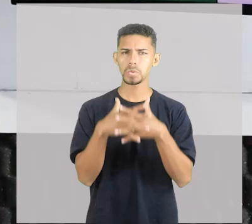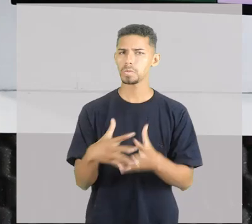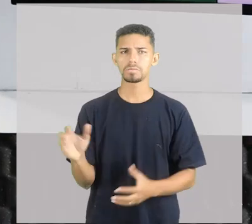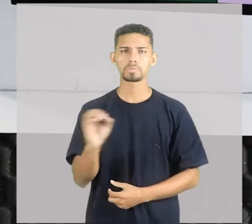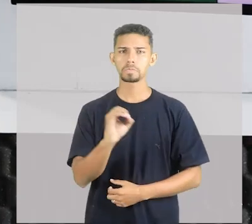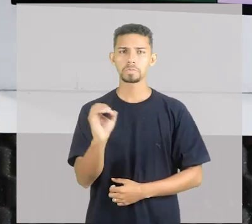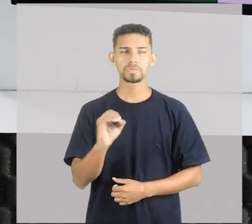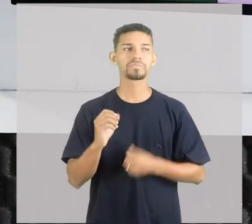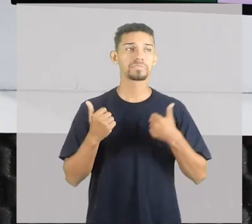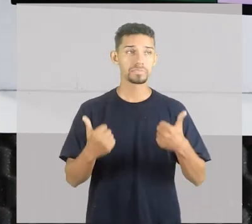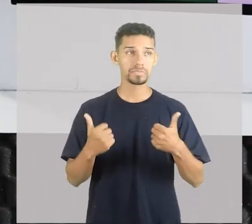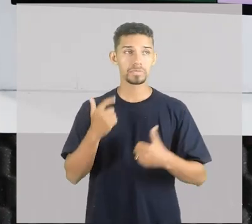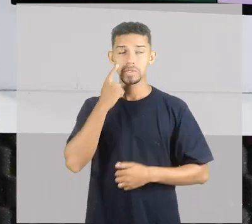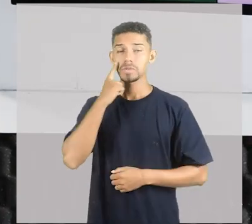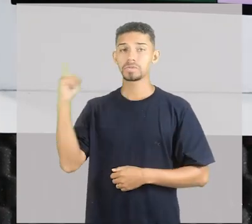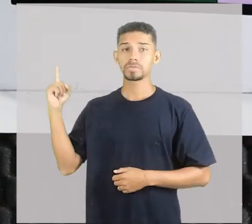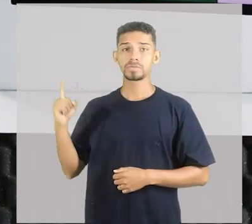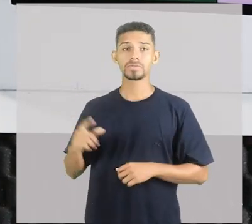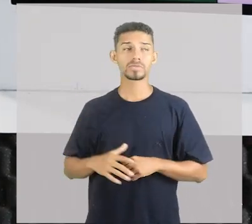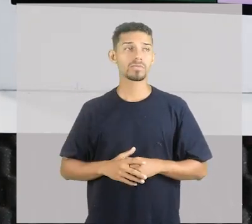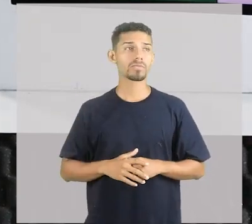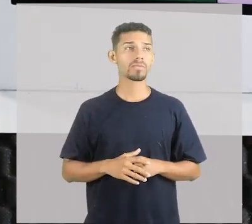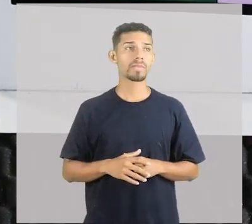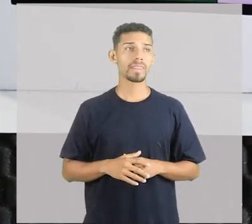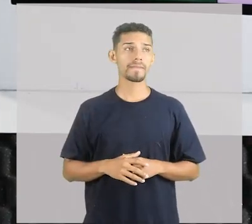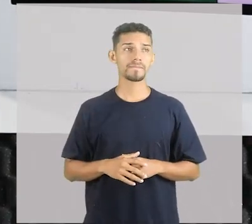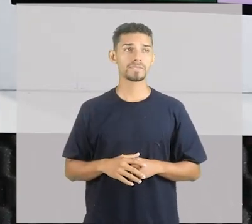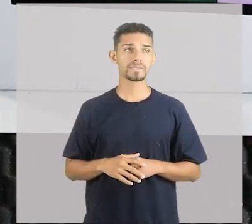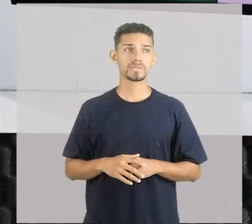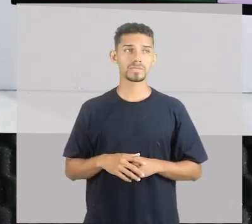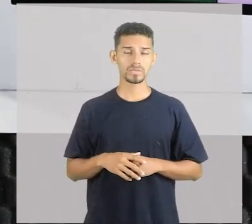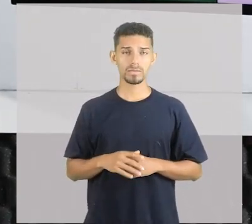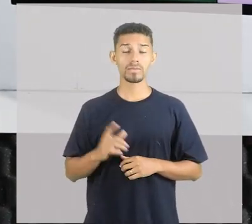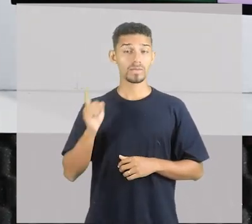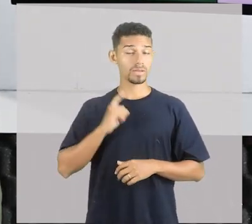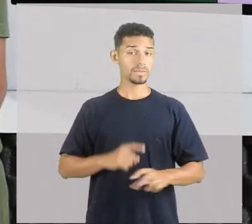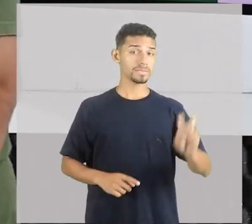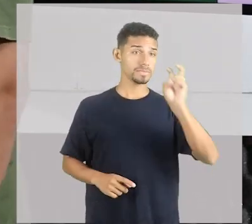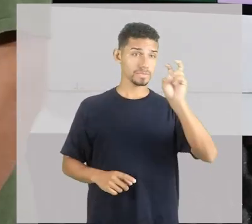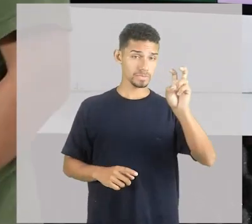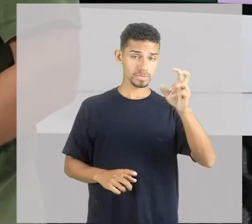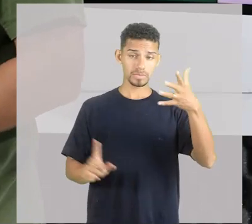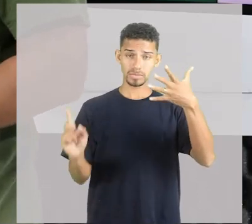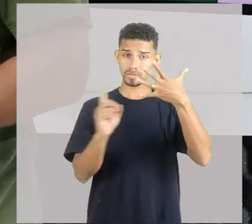bem bacana, gente. Álcool. Aldeído.